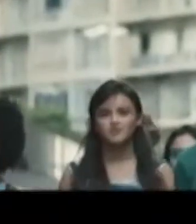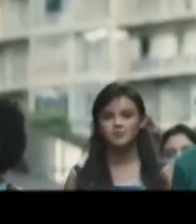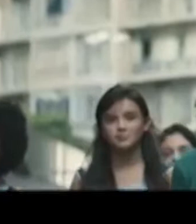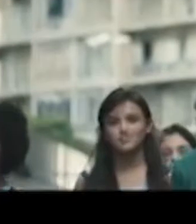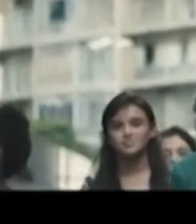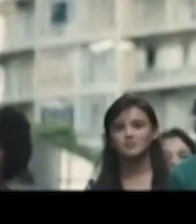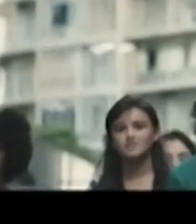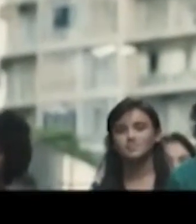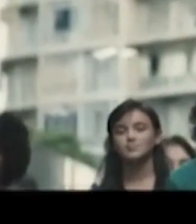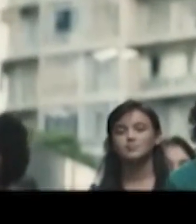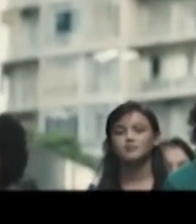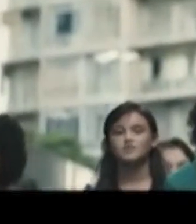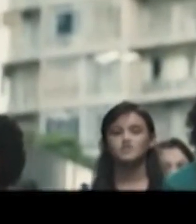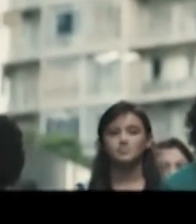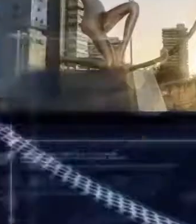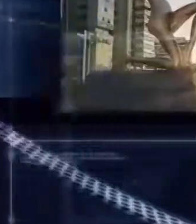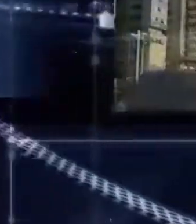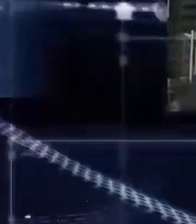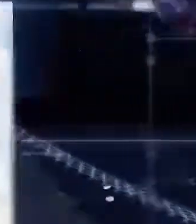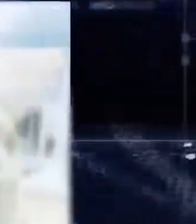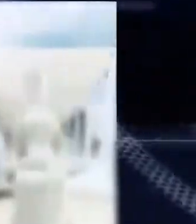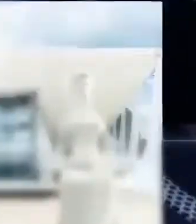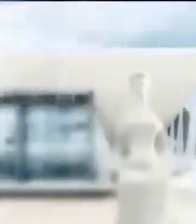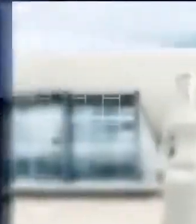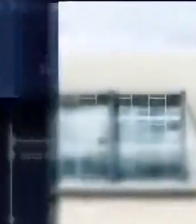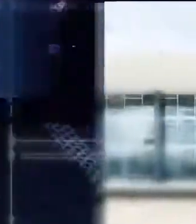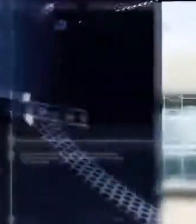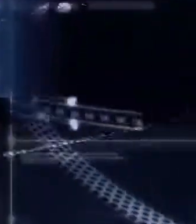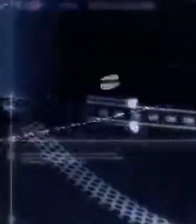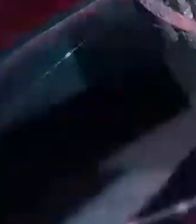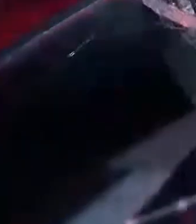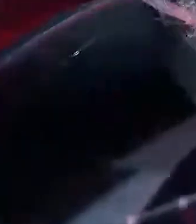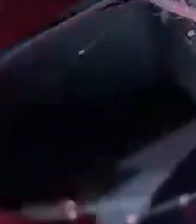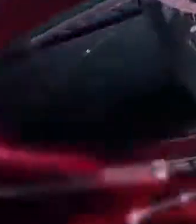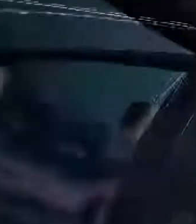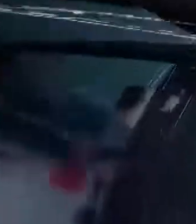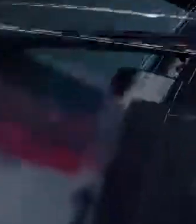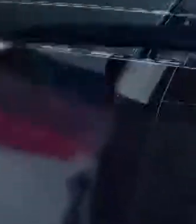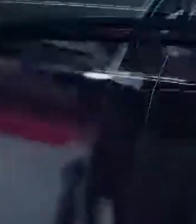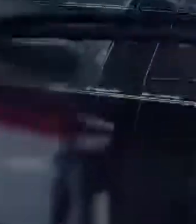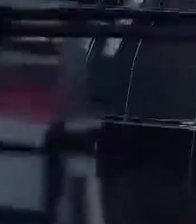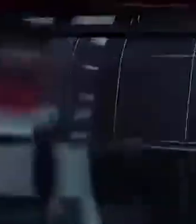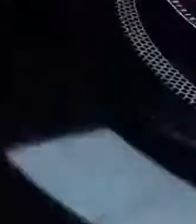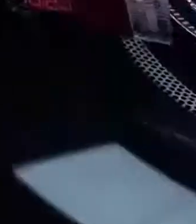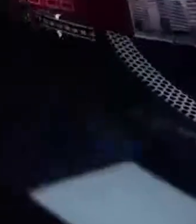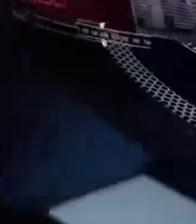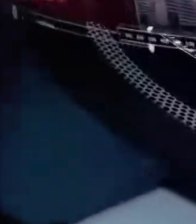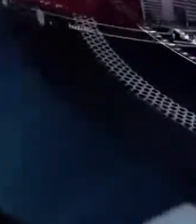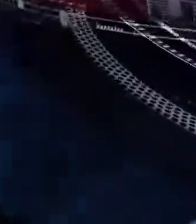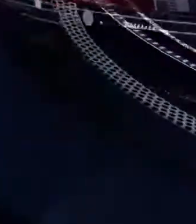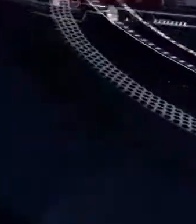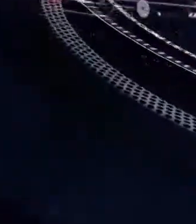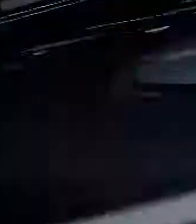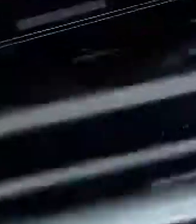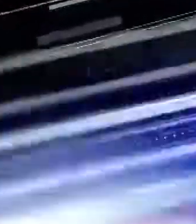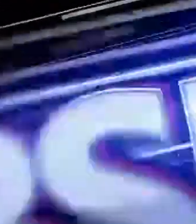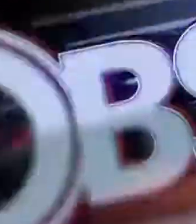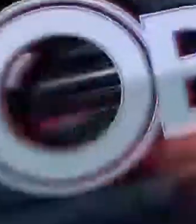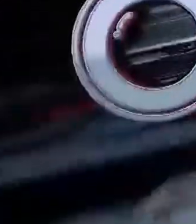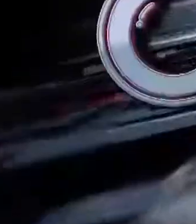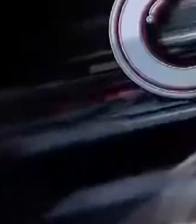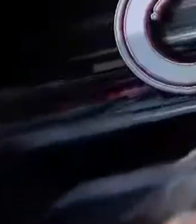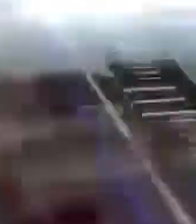nos quais estudam os nossos alunos nas suas primeiras, quer dizer, seus primeiros passos para a formação da sua cidadania. Isso é absolutamente